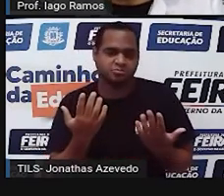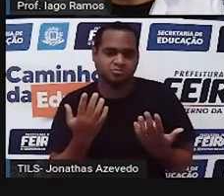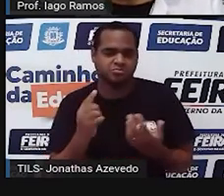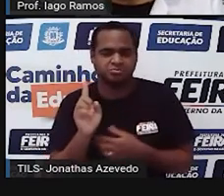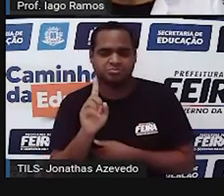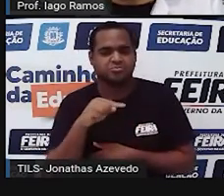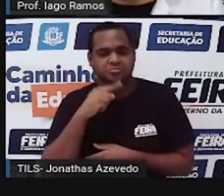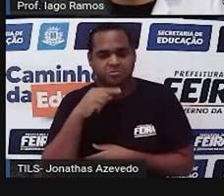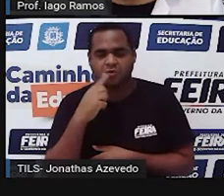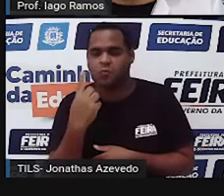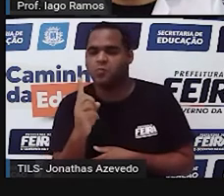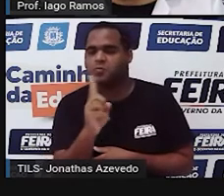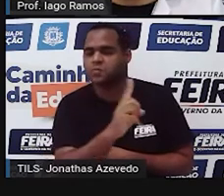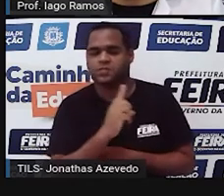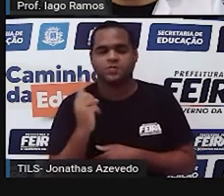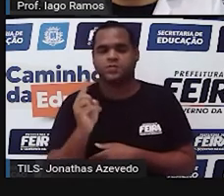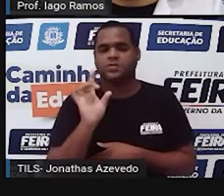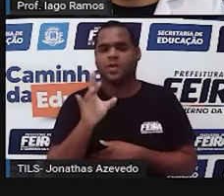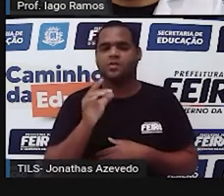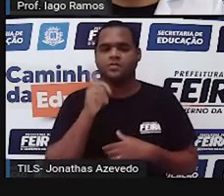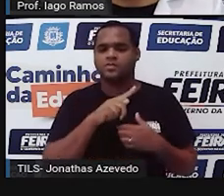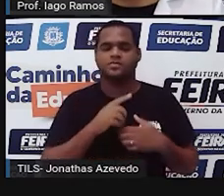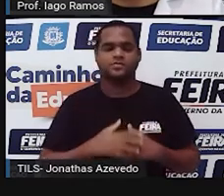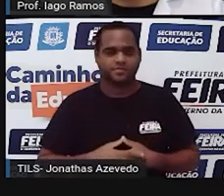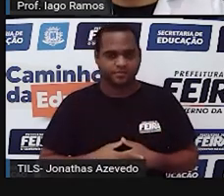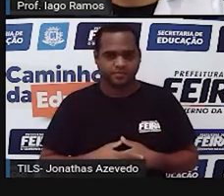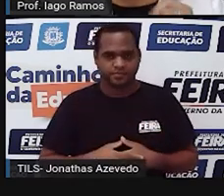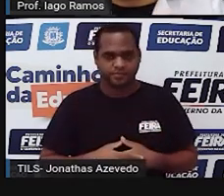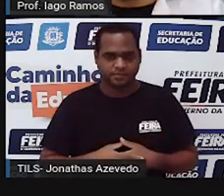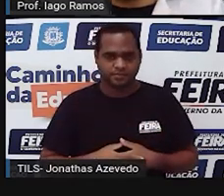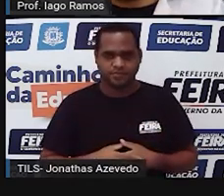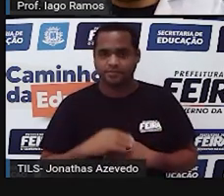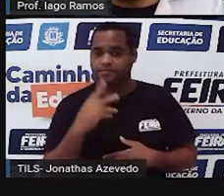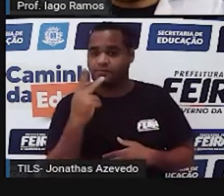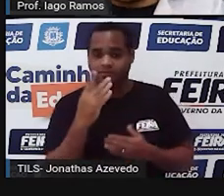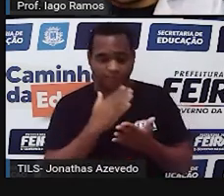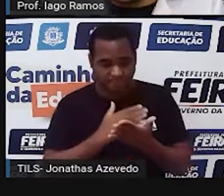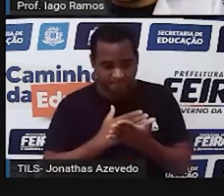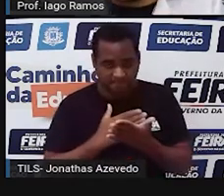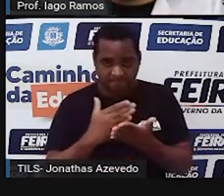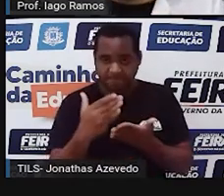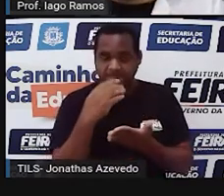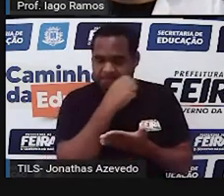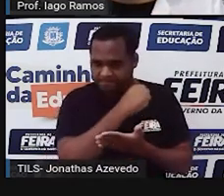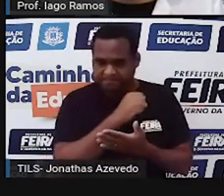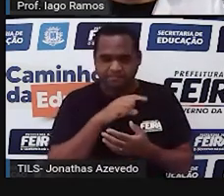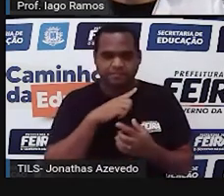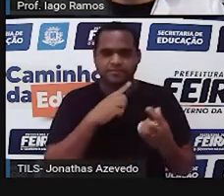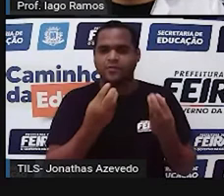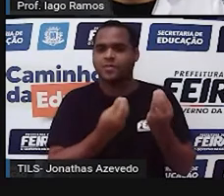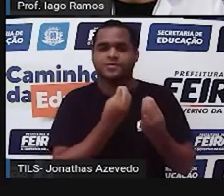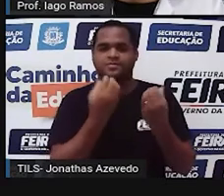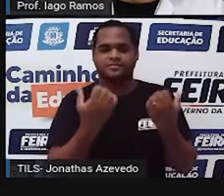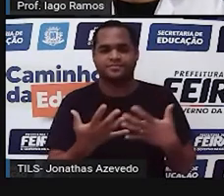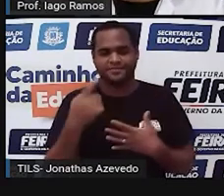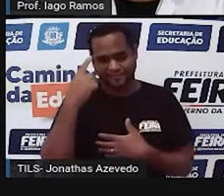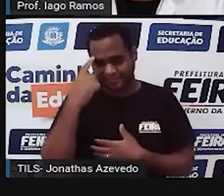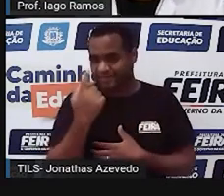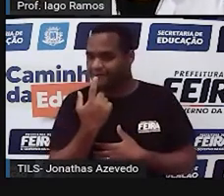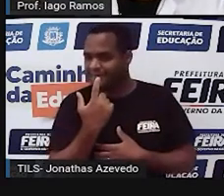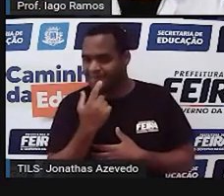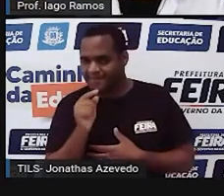então vamos rascunho ali na na figura aquele. Vai ser da onde você vai começar a correr Então você vai correr